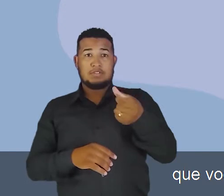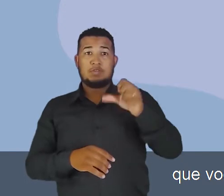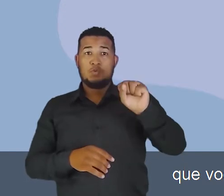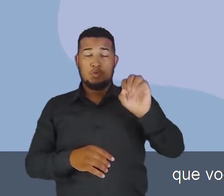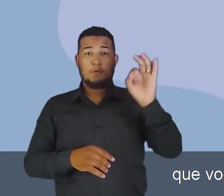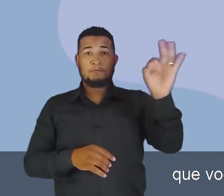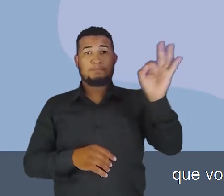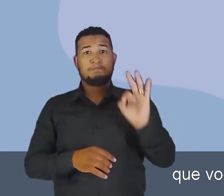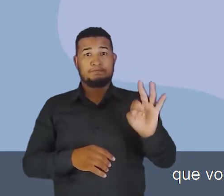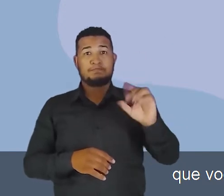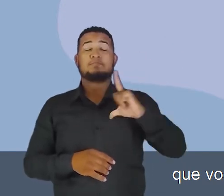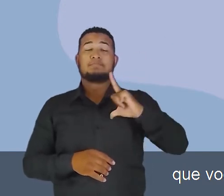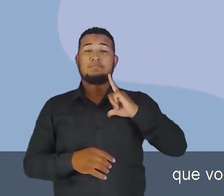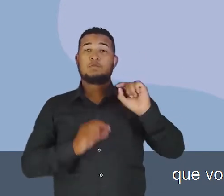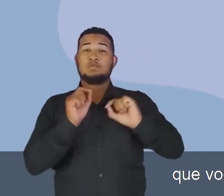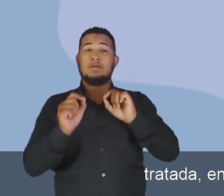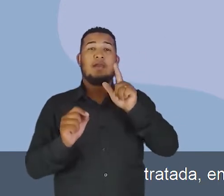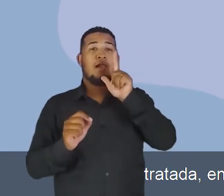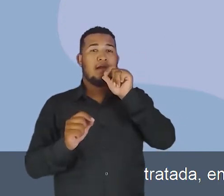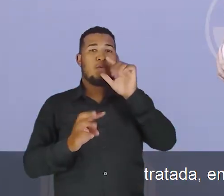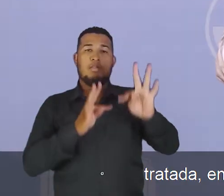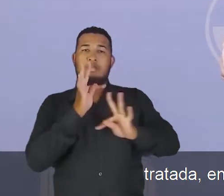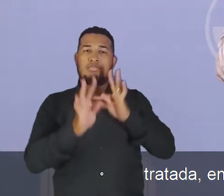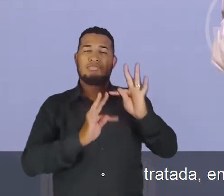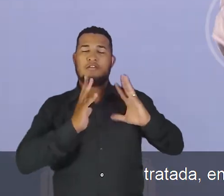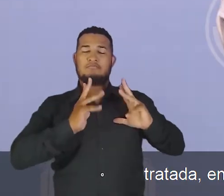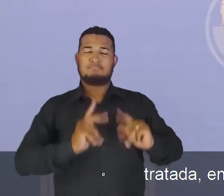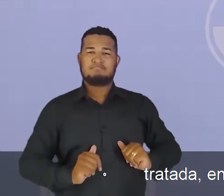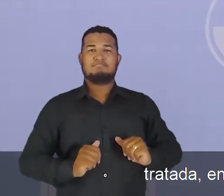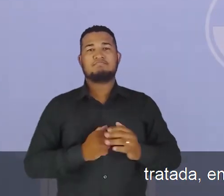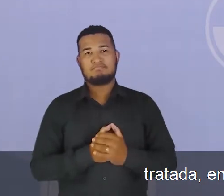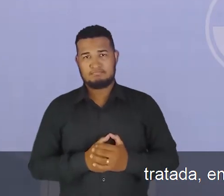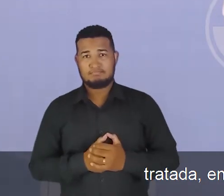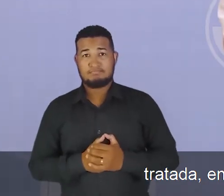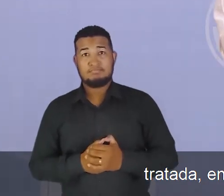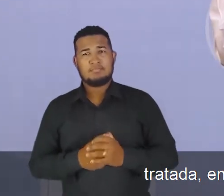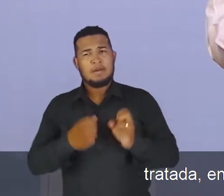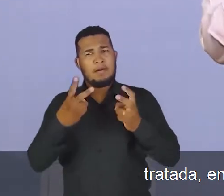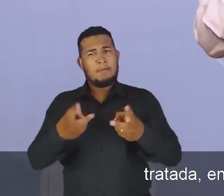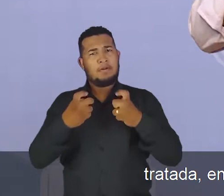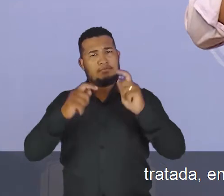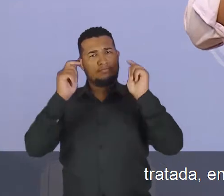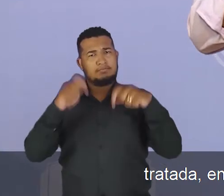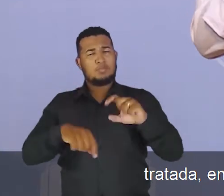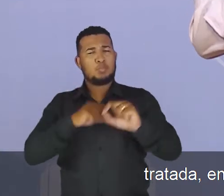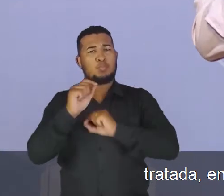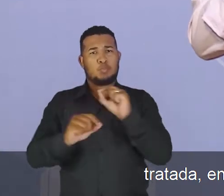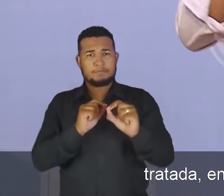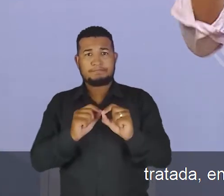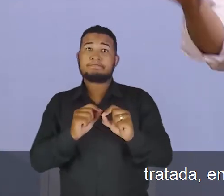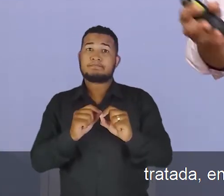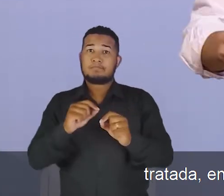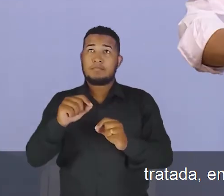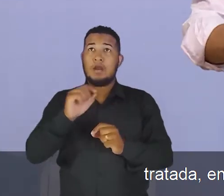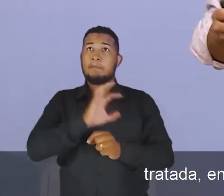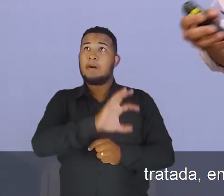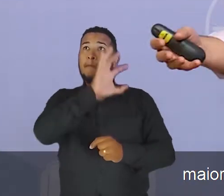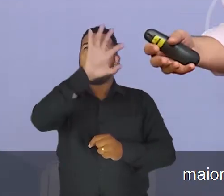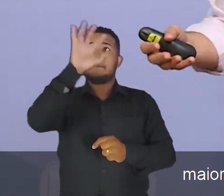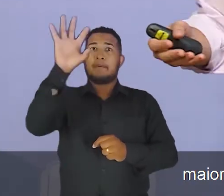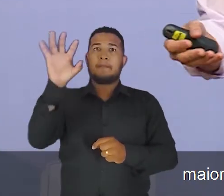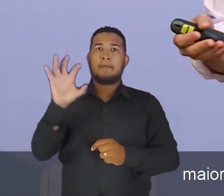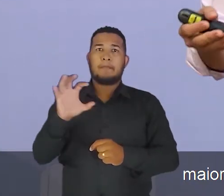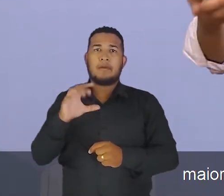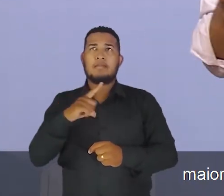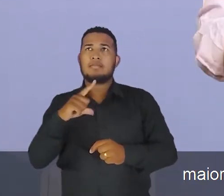89,68% da população que possui água tratada. Então você pode perceber que algumas regiões possuem uma